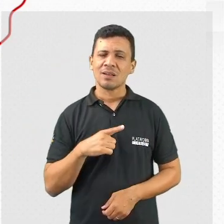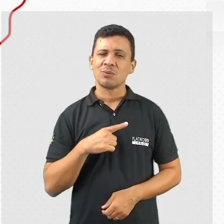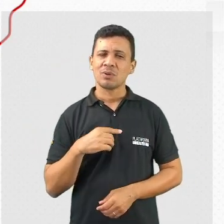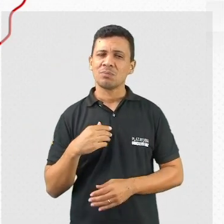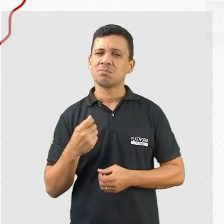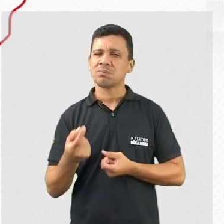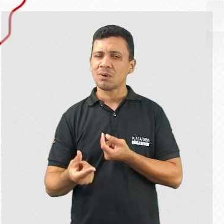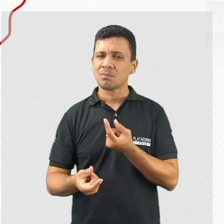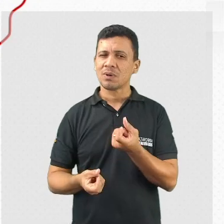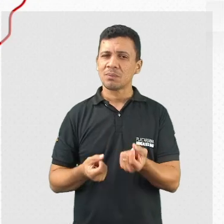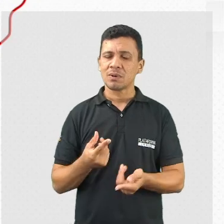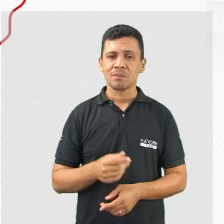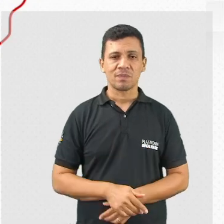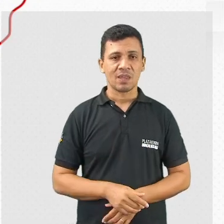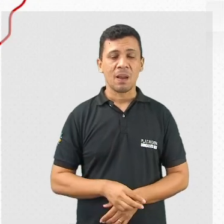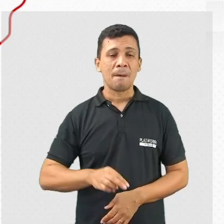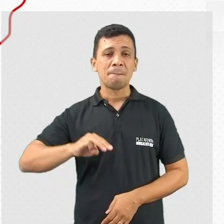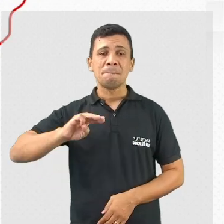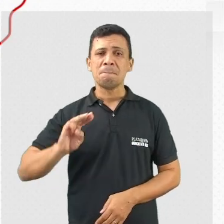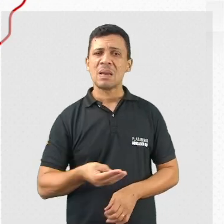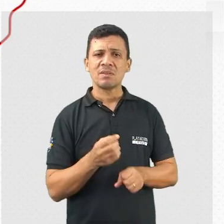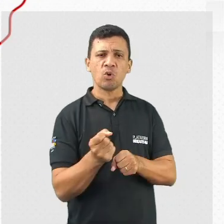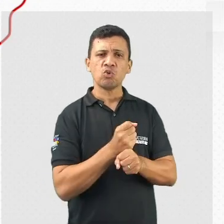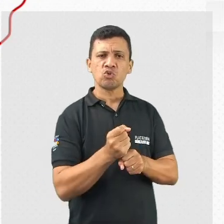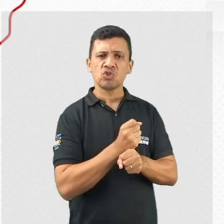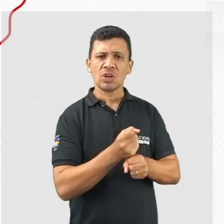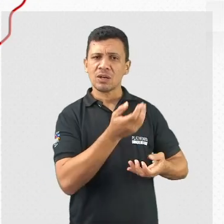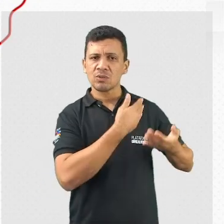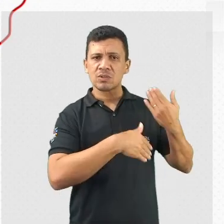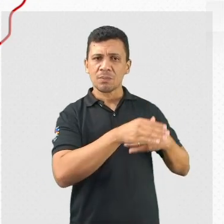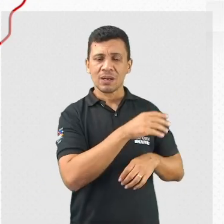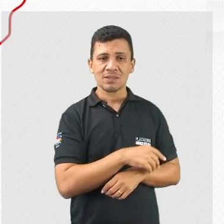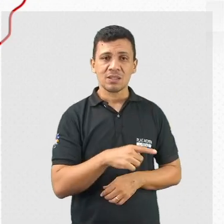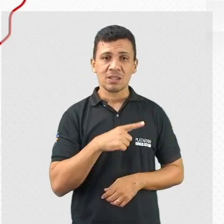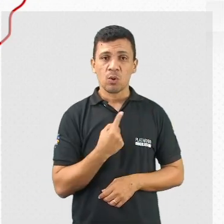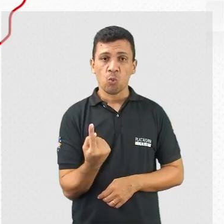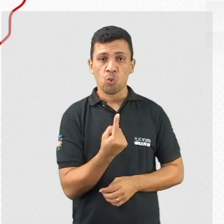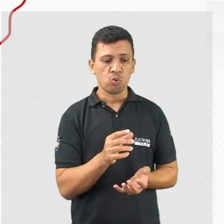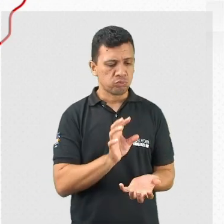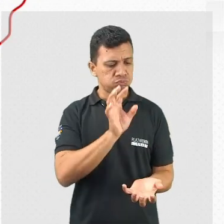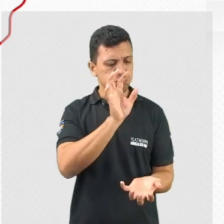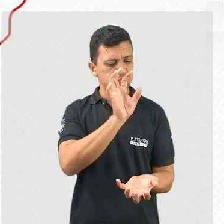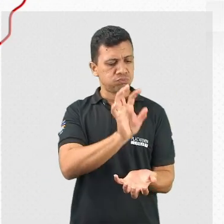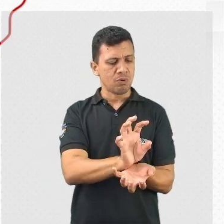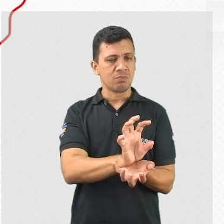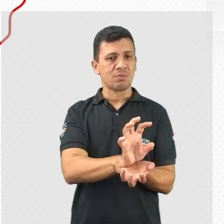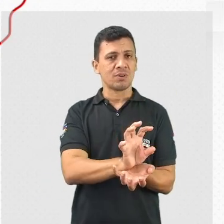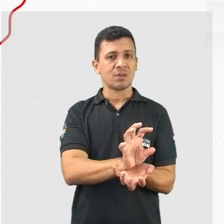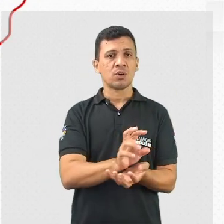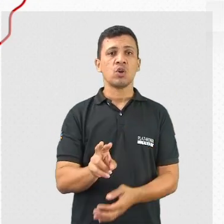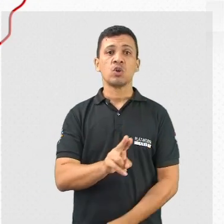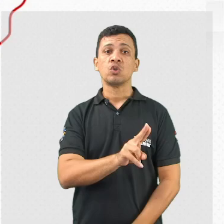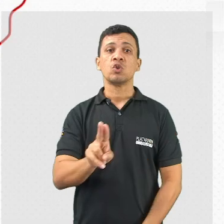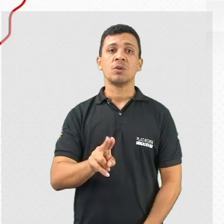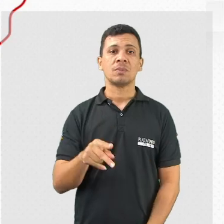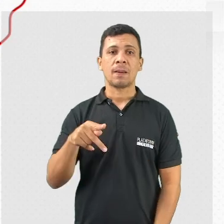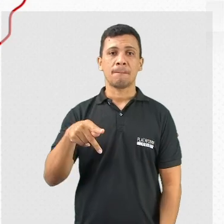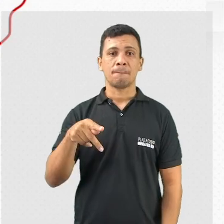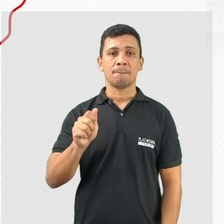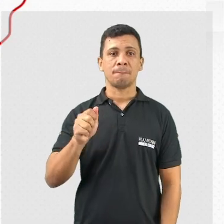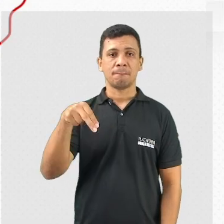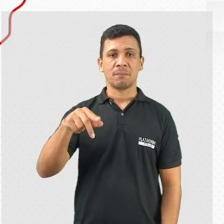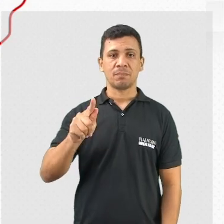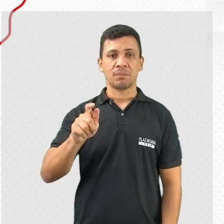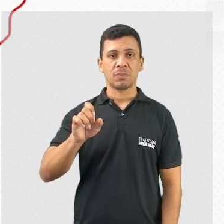de anos atrás, tá certo, o nosso continente era formado só um e ele denominava de Pangeia, e apenas